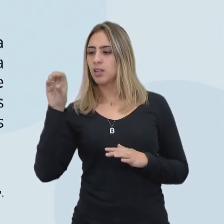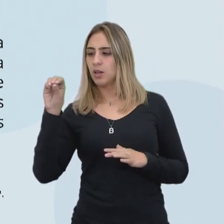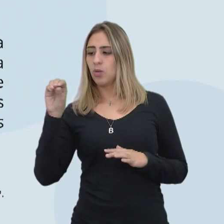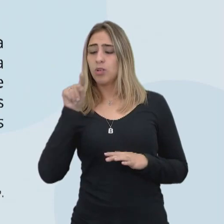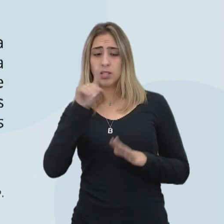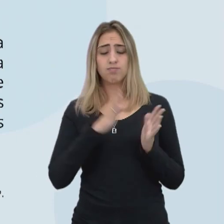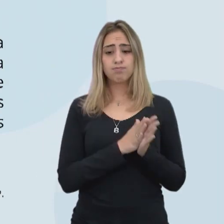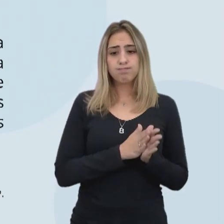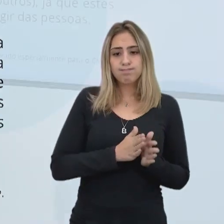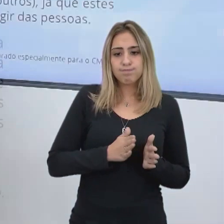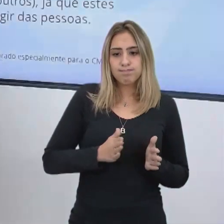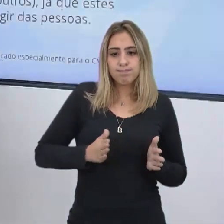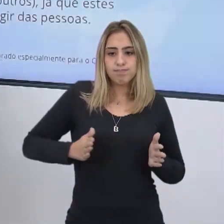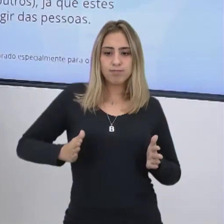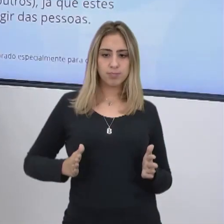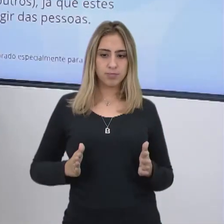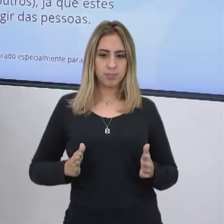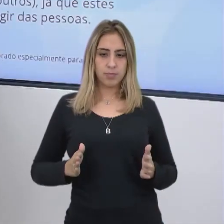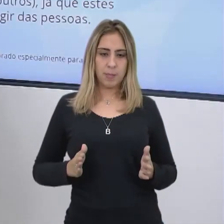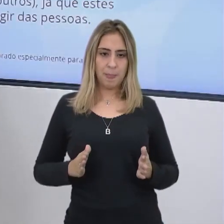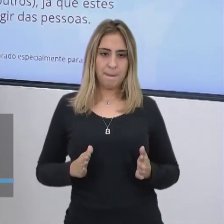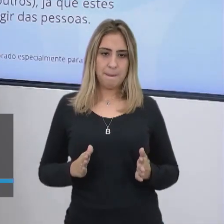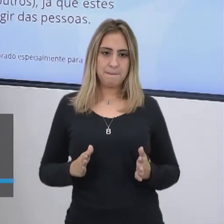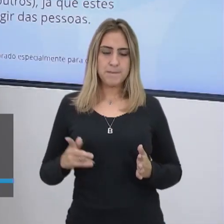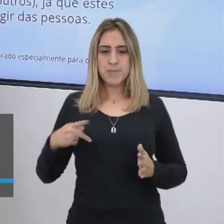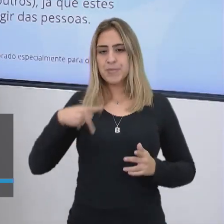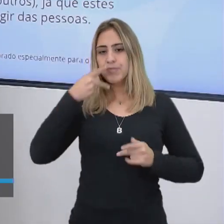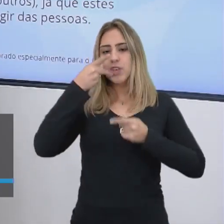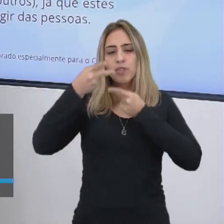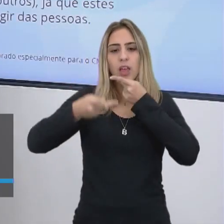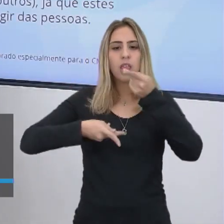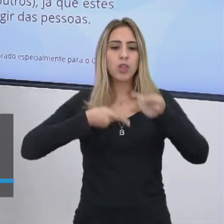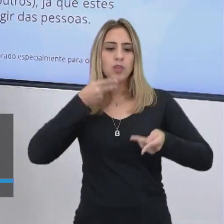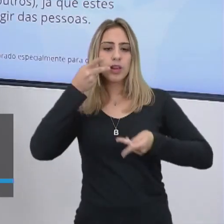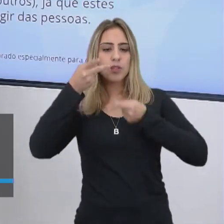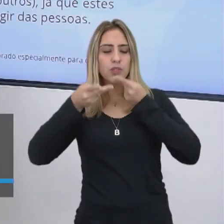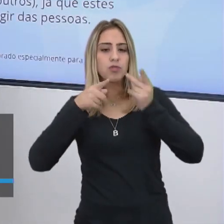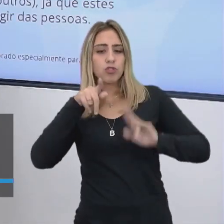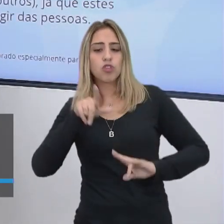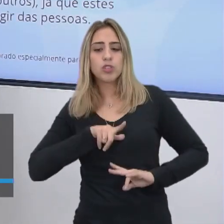esse processo que eu tô falando de você ter